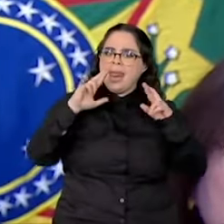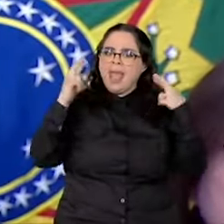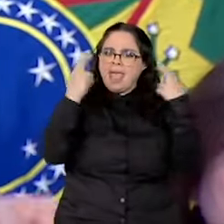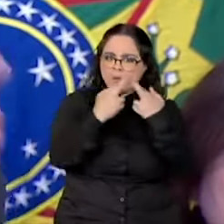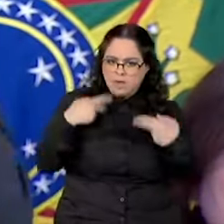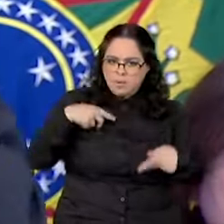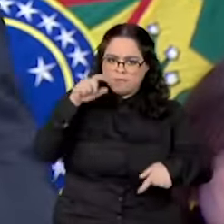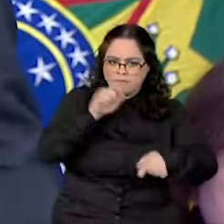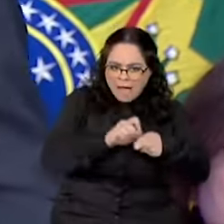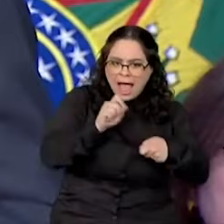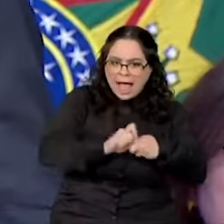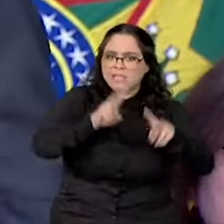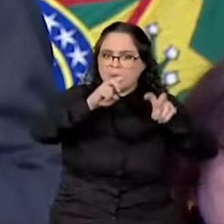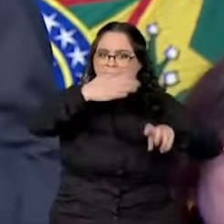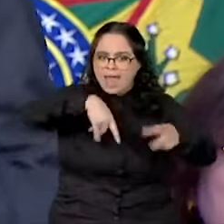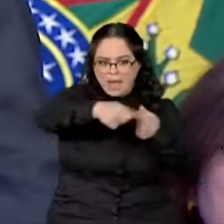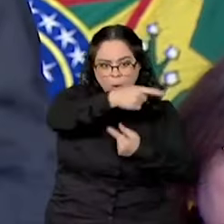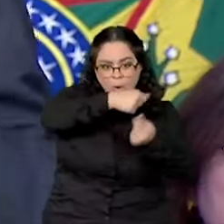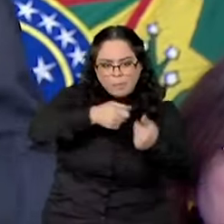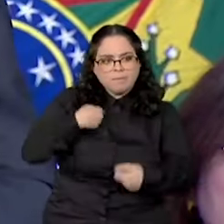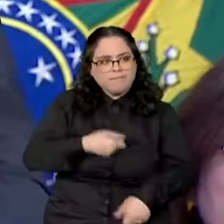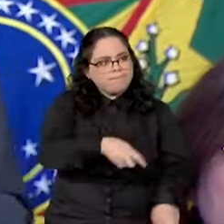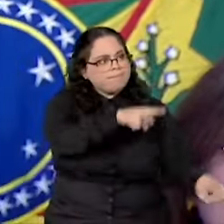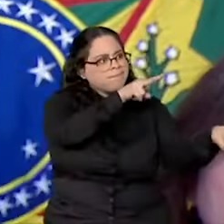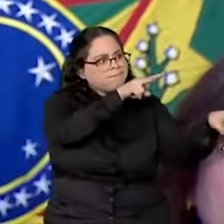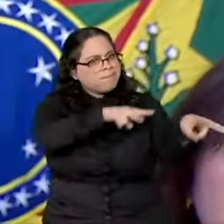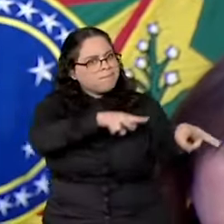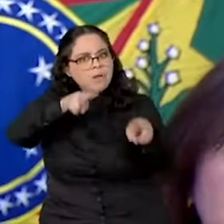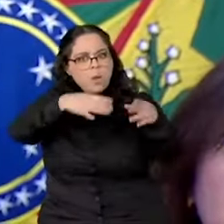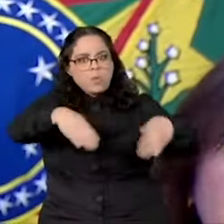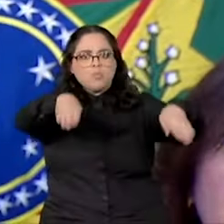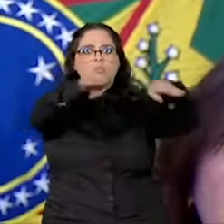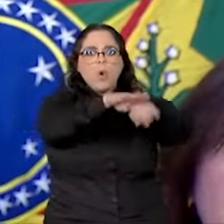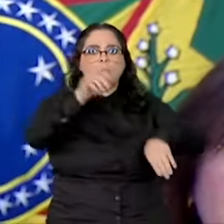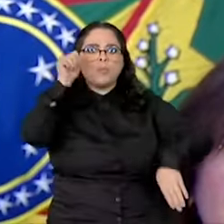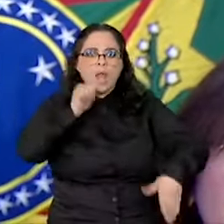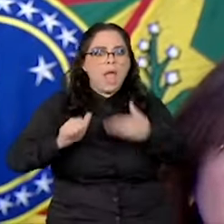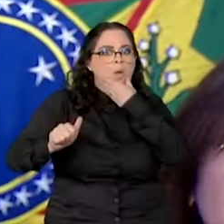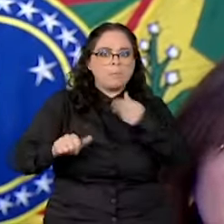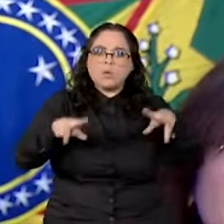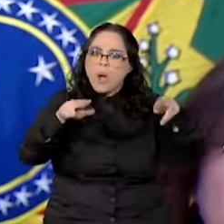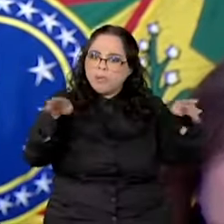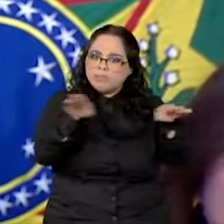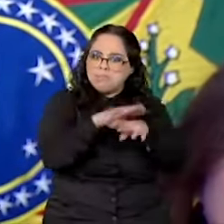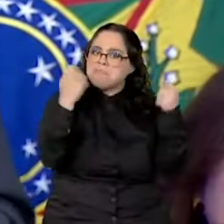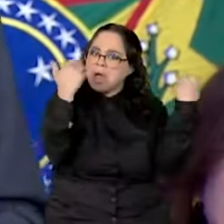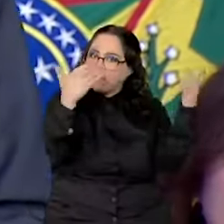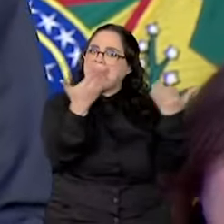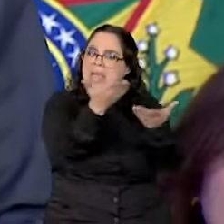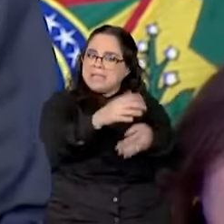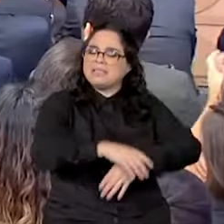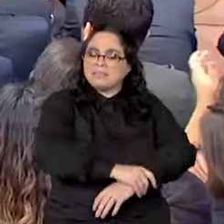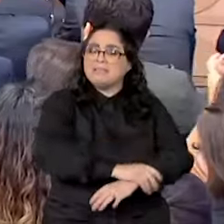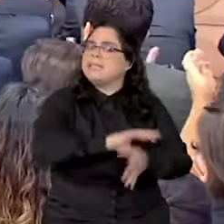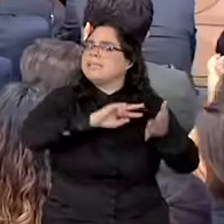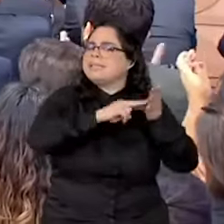que eu faço sobre uma atividade econômica que tem quase a mesma quantidade de mulher que tem de homem.